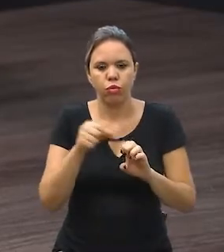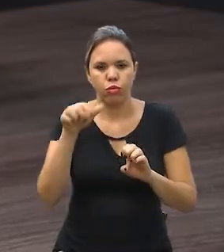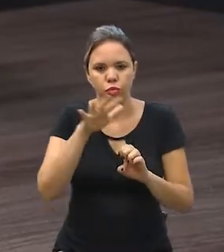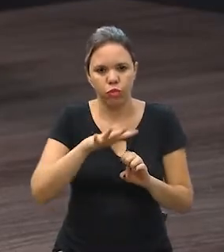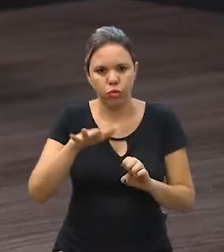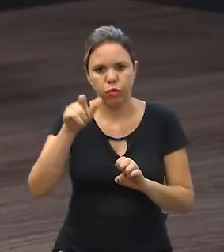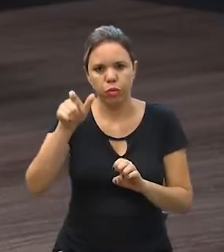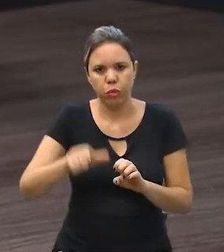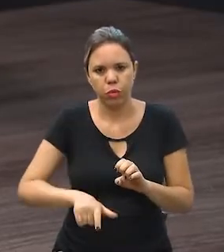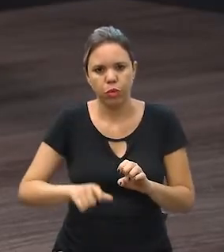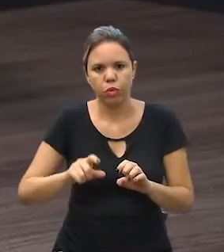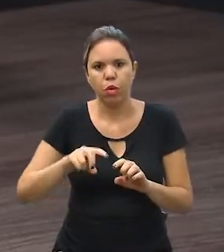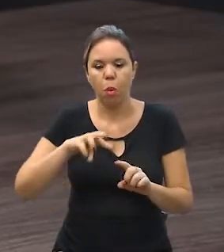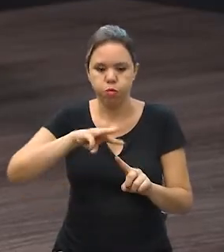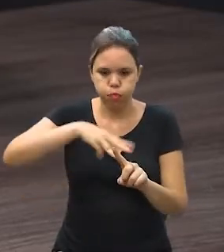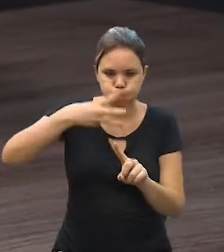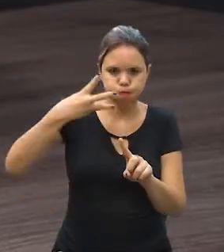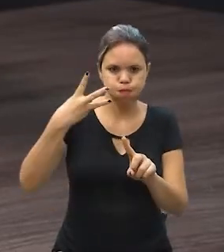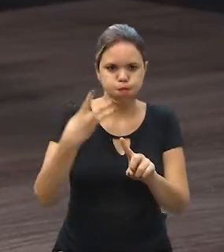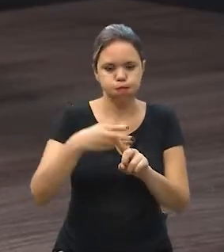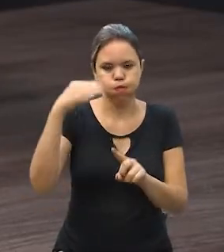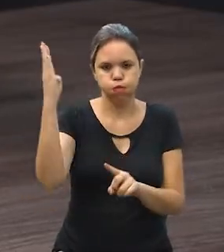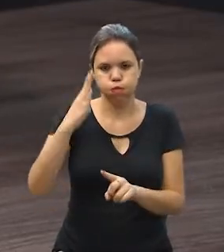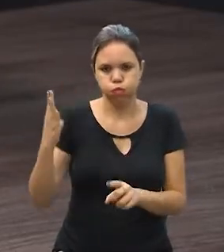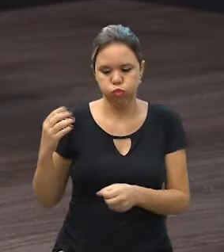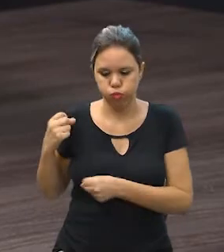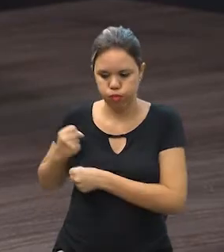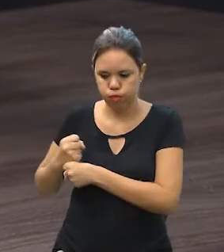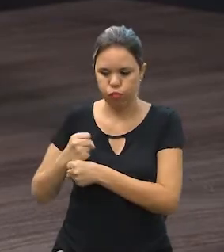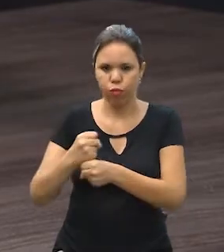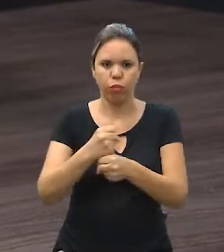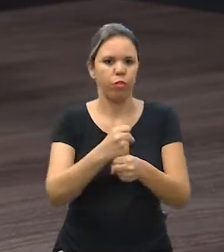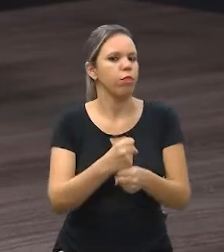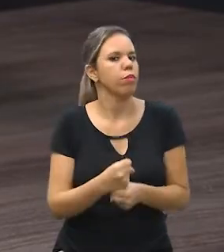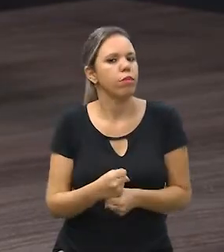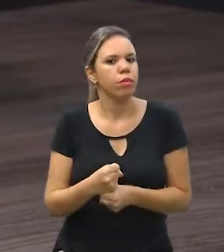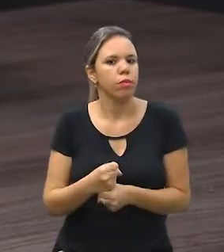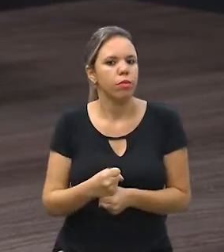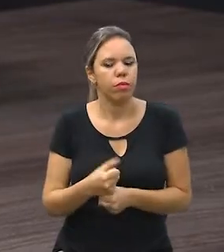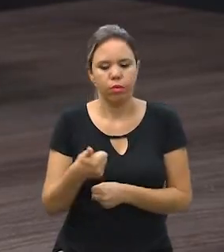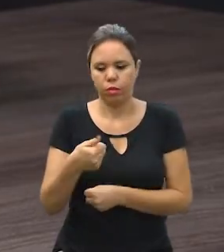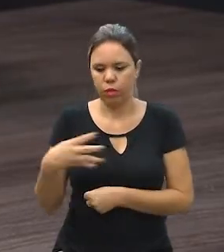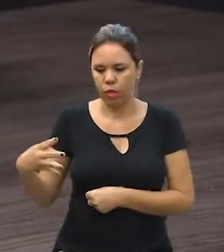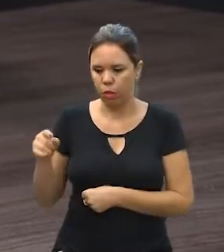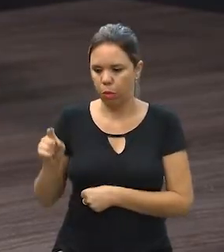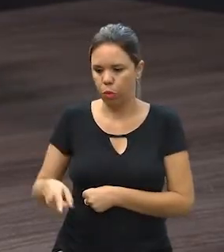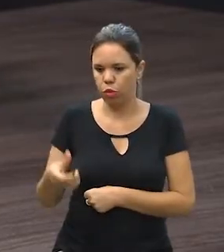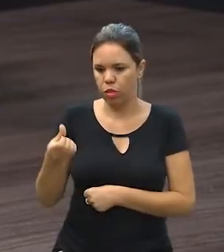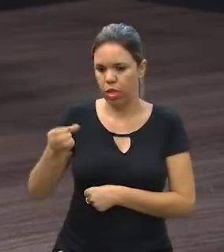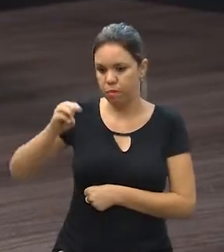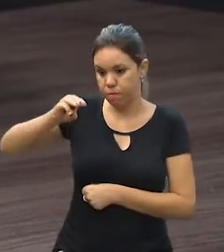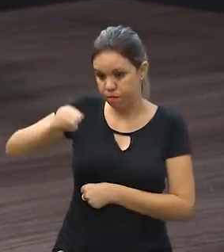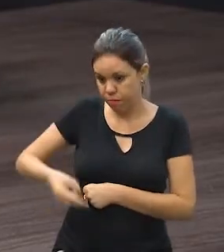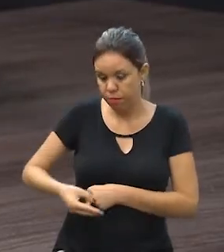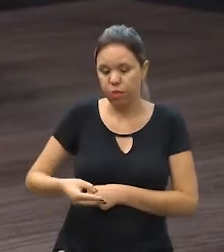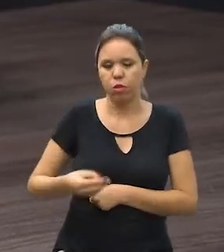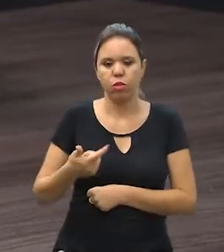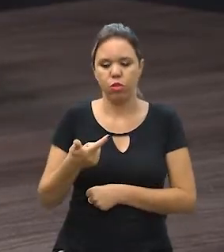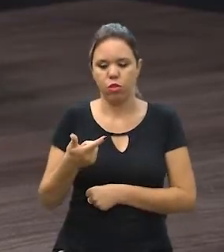empreendedores mais que triplicou no Brasil nos últimos anos. Saiu de 14,6 milhões